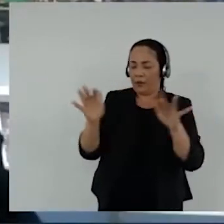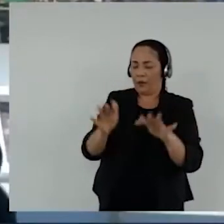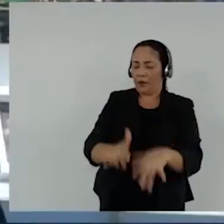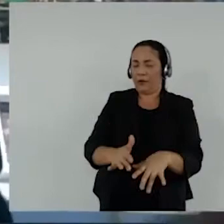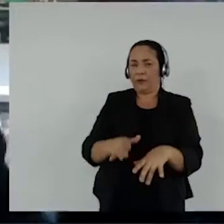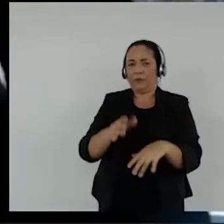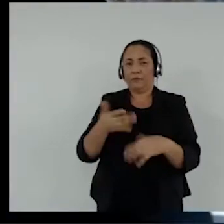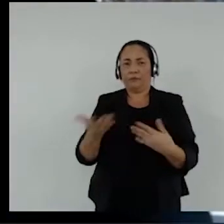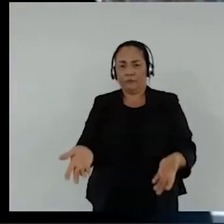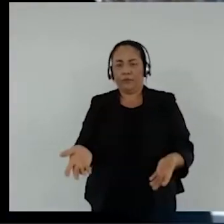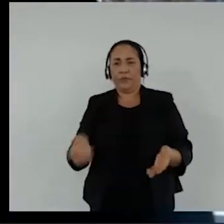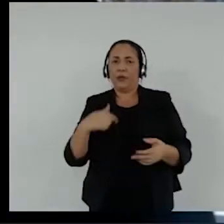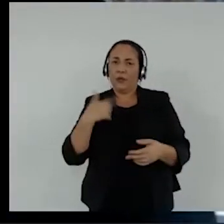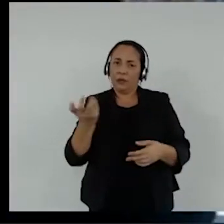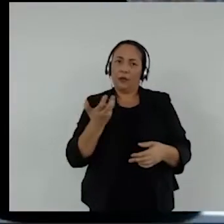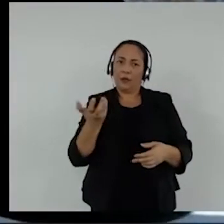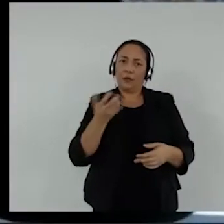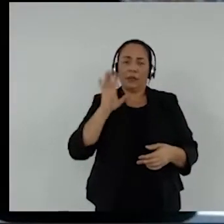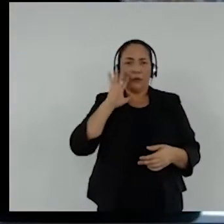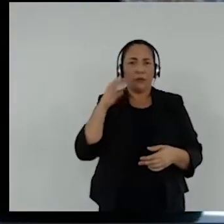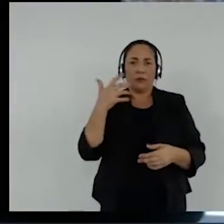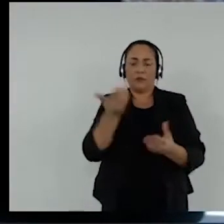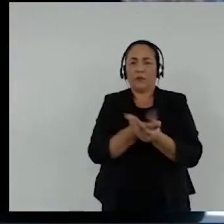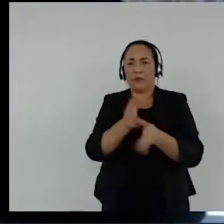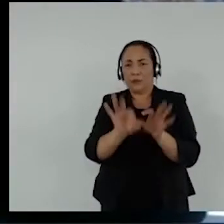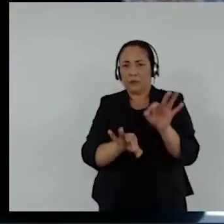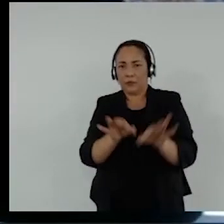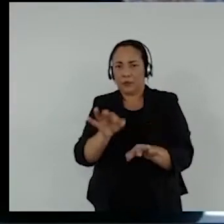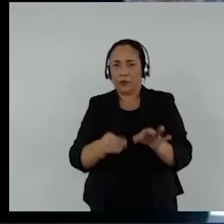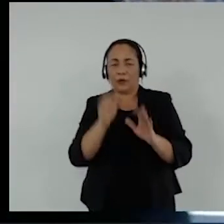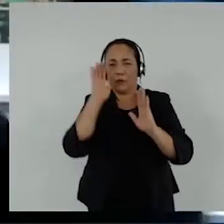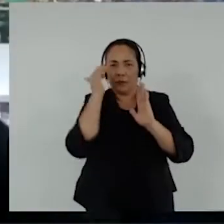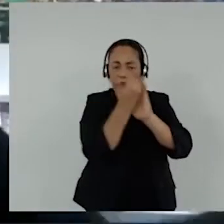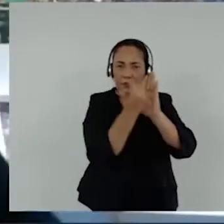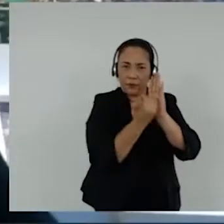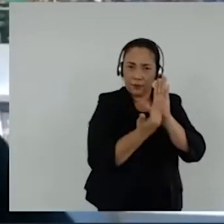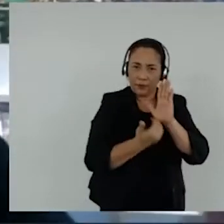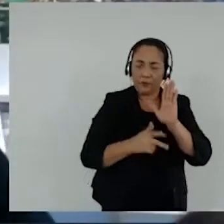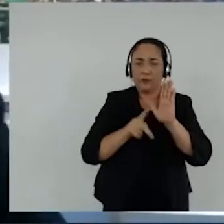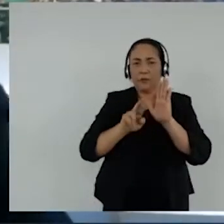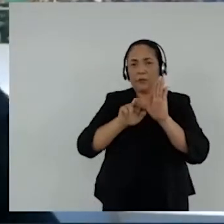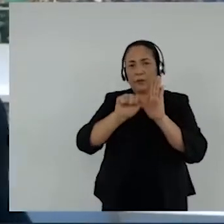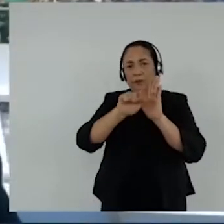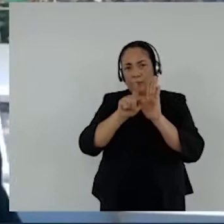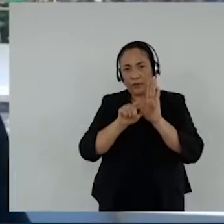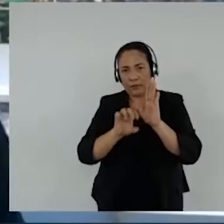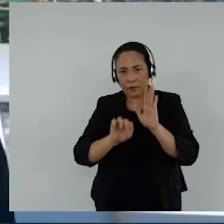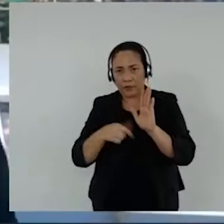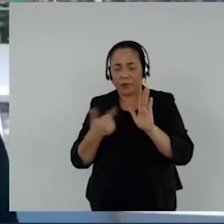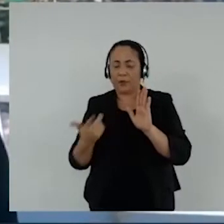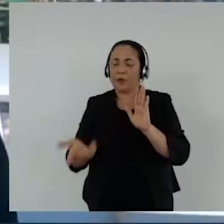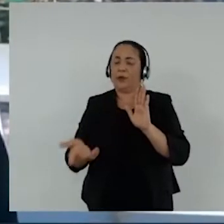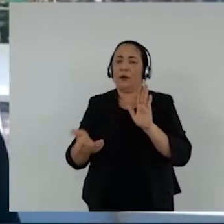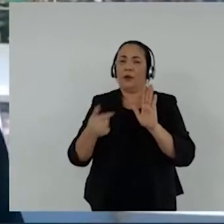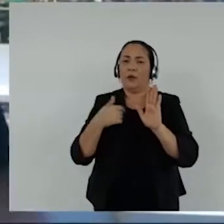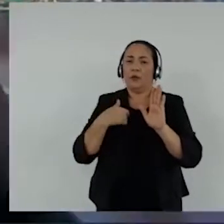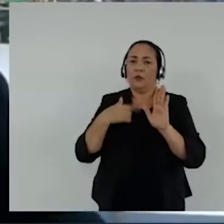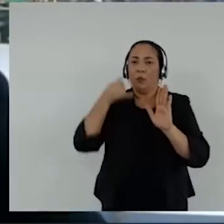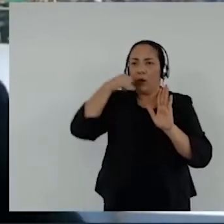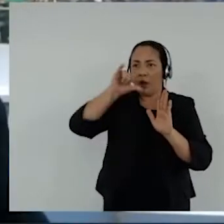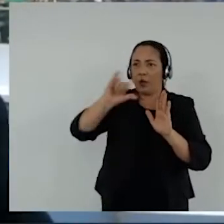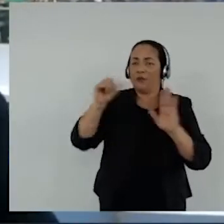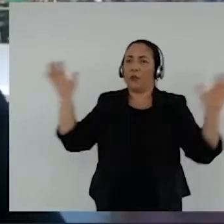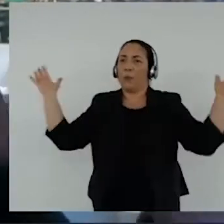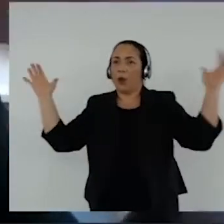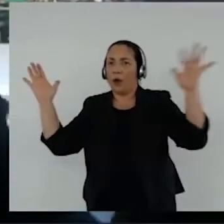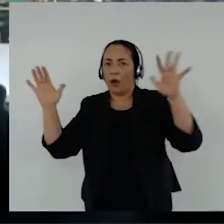o que todo promotor deseja, por força dos excessos de prazo, busca restringir o acesso de pessoas ao plenário, né? Não vamos ter